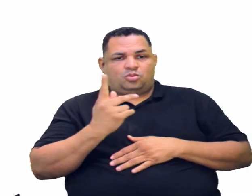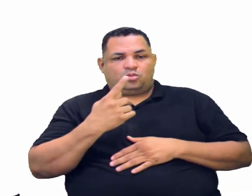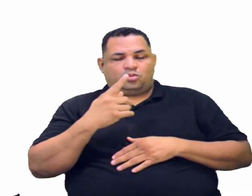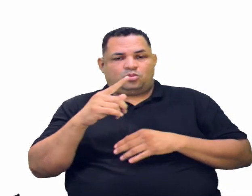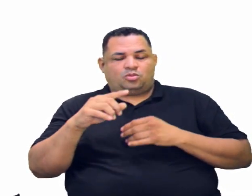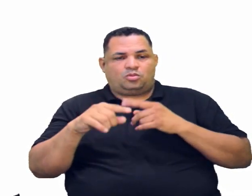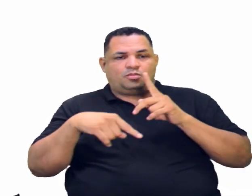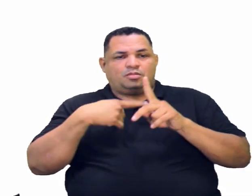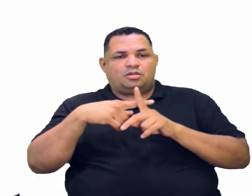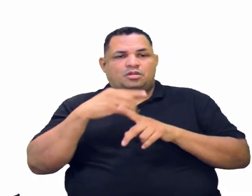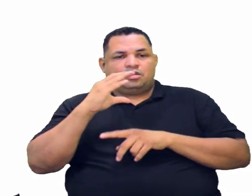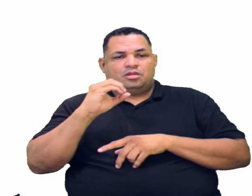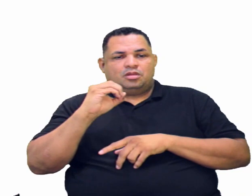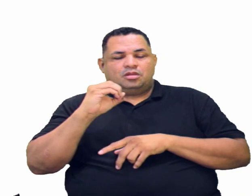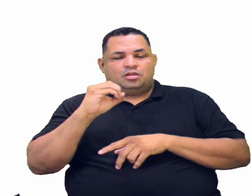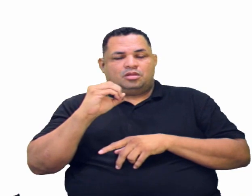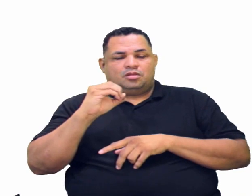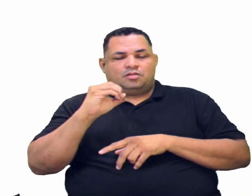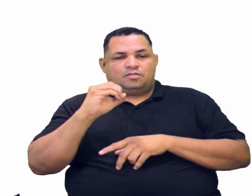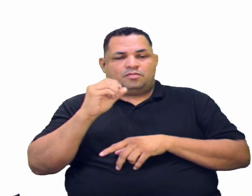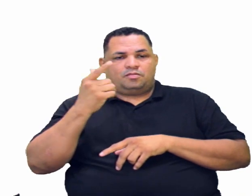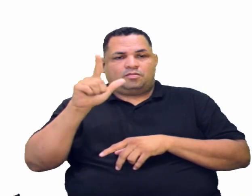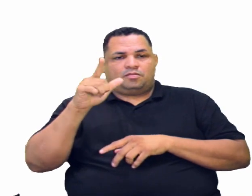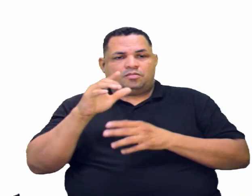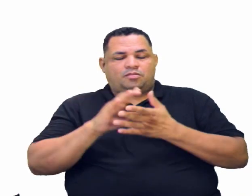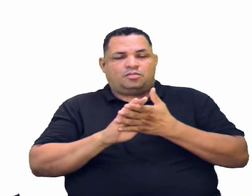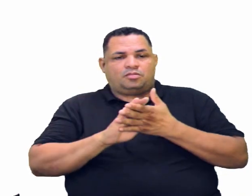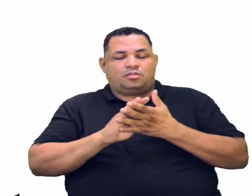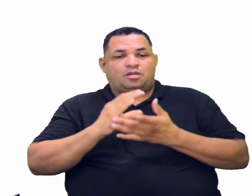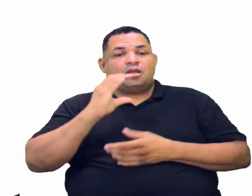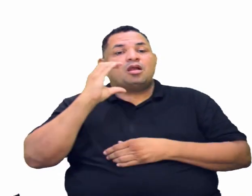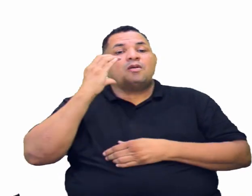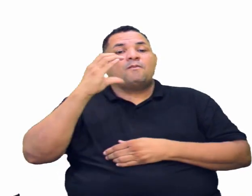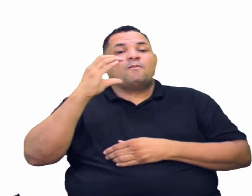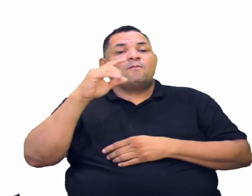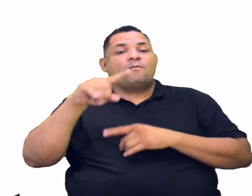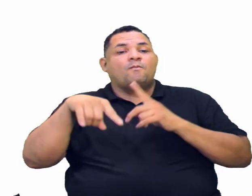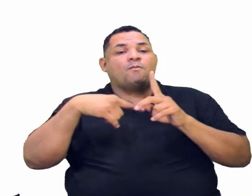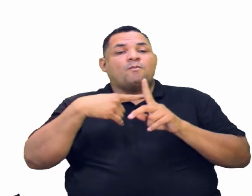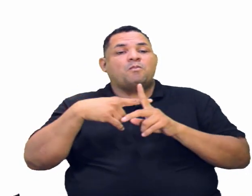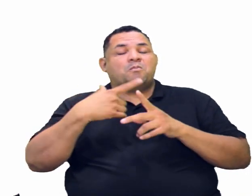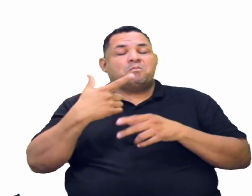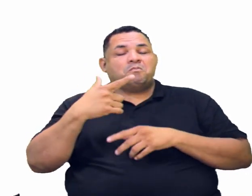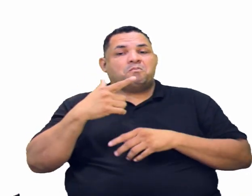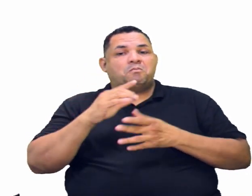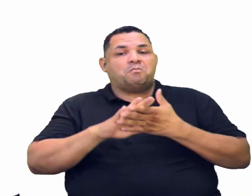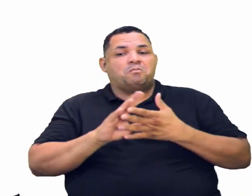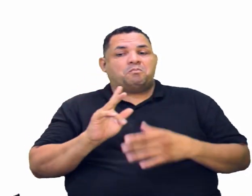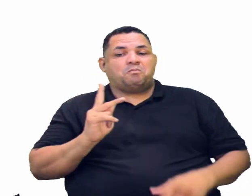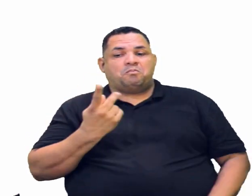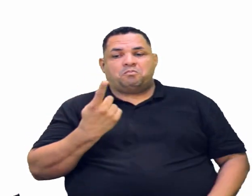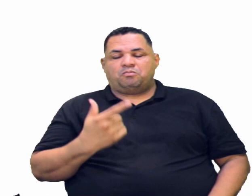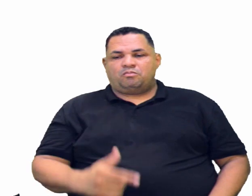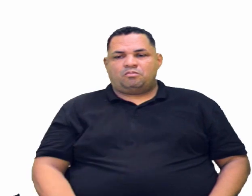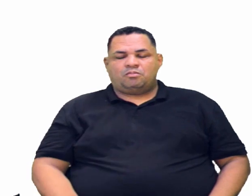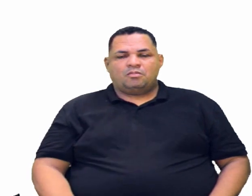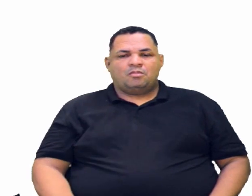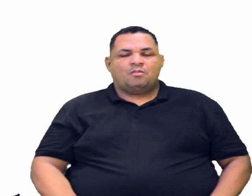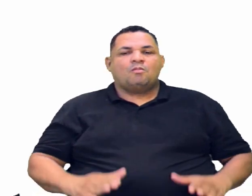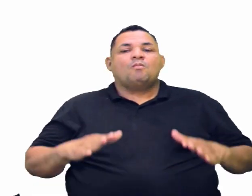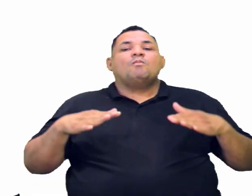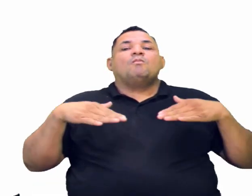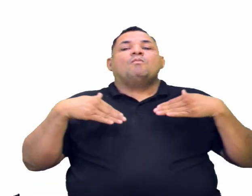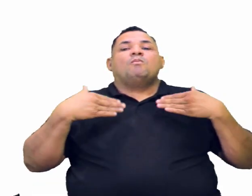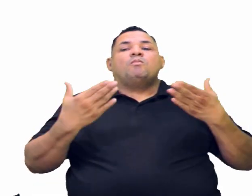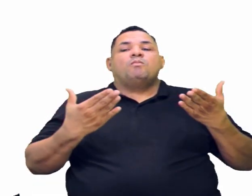ao oxigênio e o outro ao carbono. Observe que esse carbono aqui não tinha nenhum hidrogênio ligado a ele. Quando